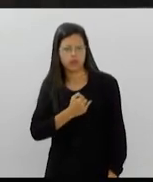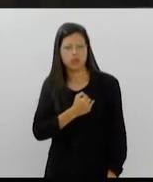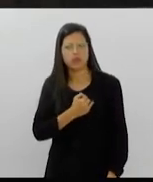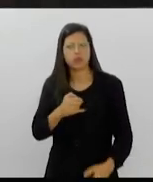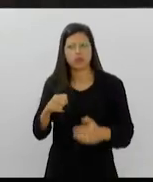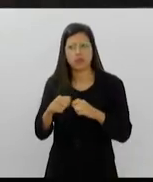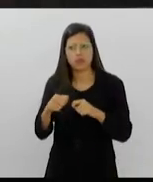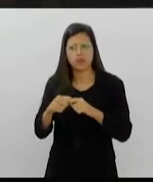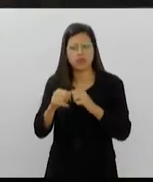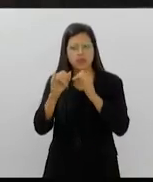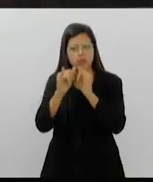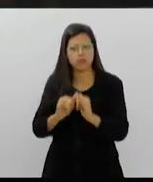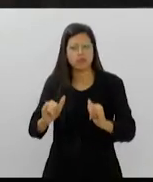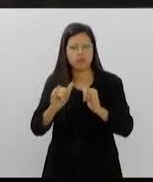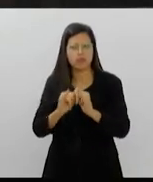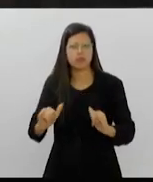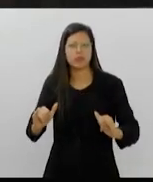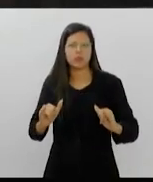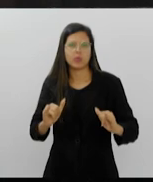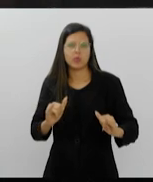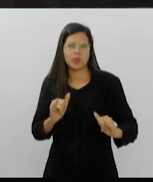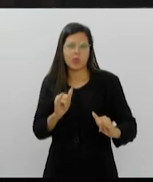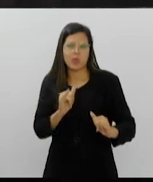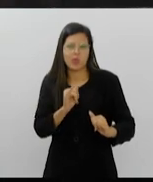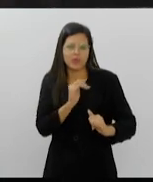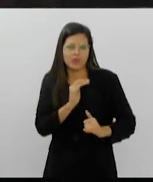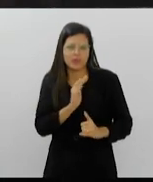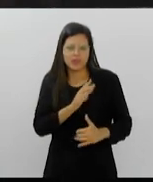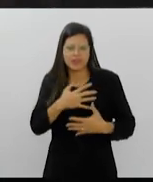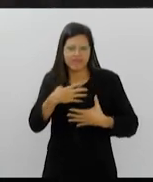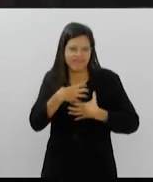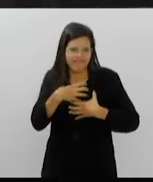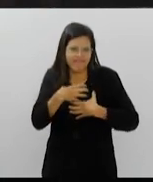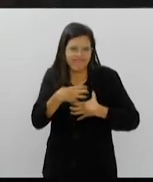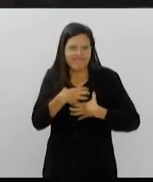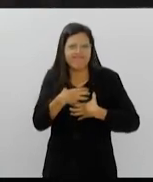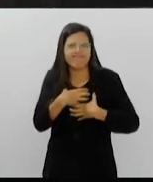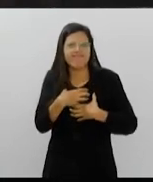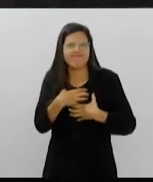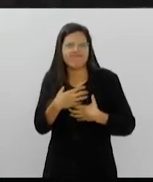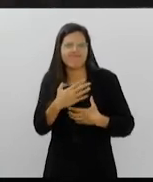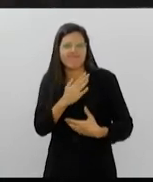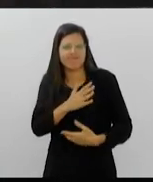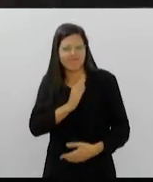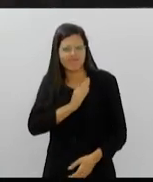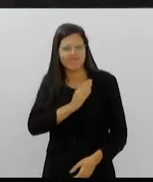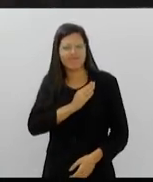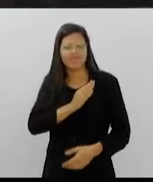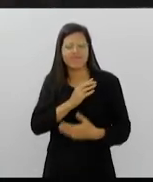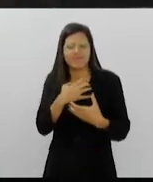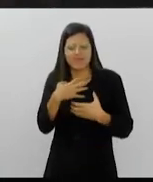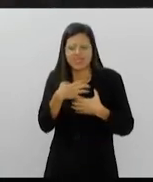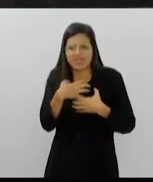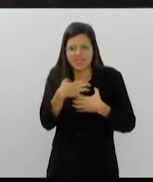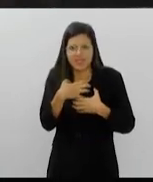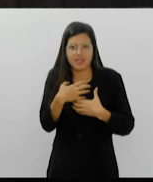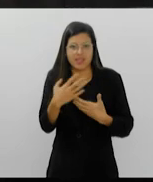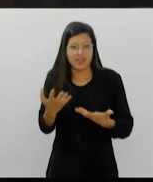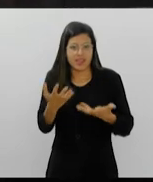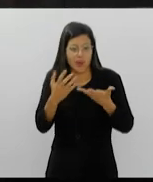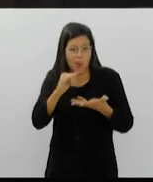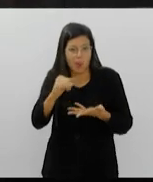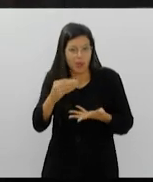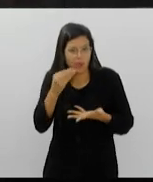esse pronunciamento com o coração apertado. Gostaria muito de poder ter a oportunidade de